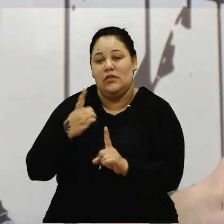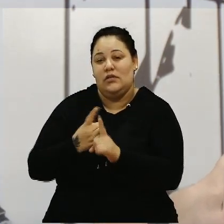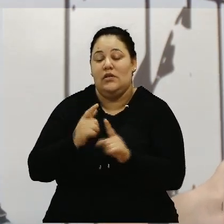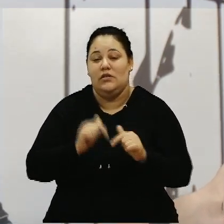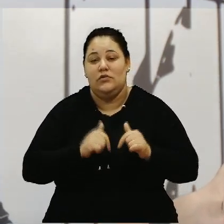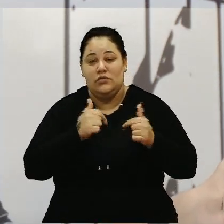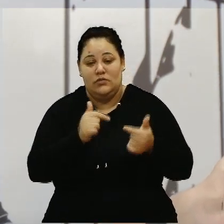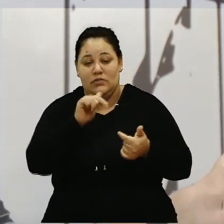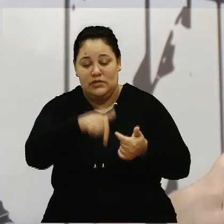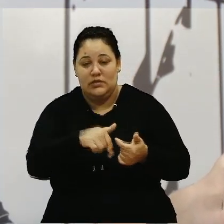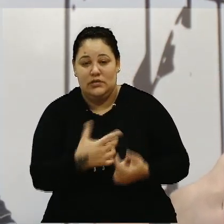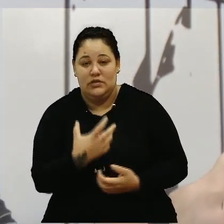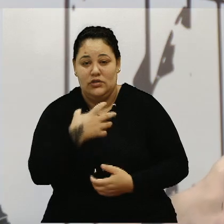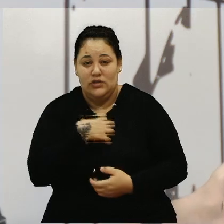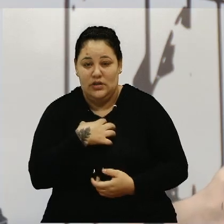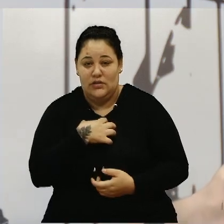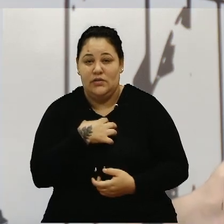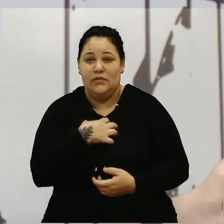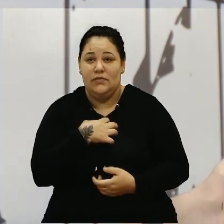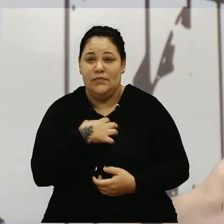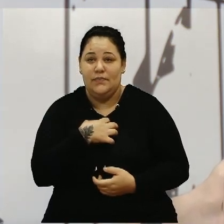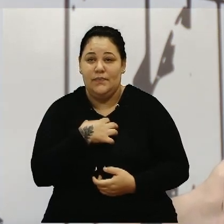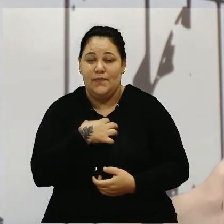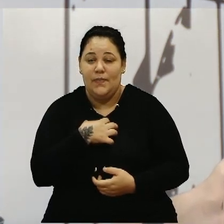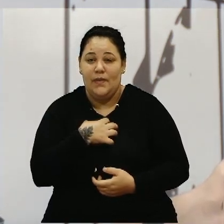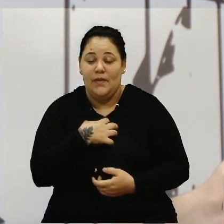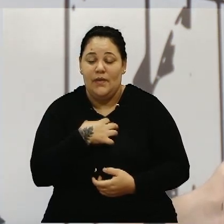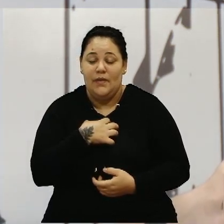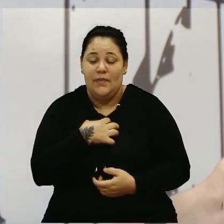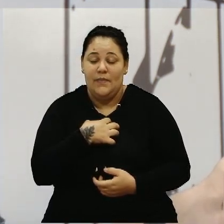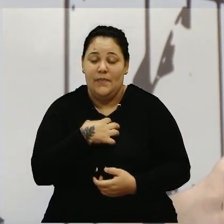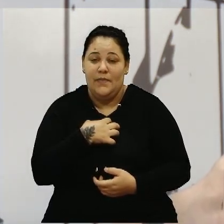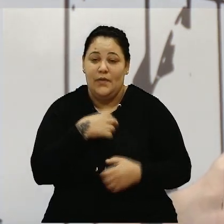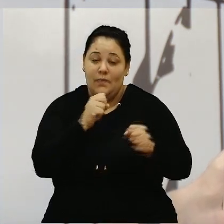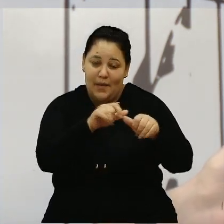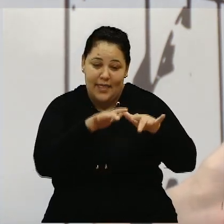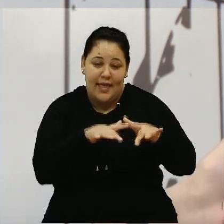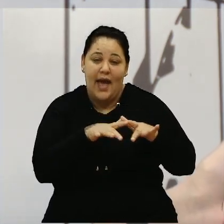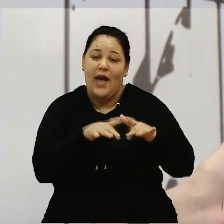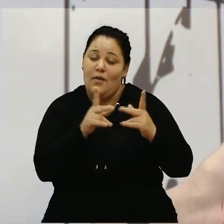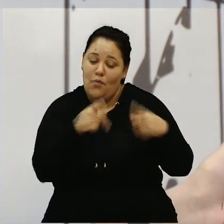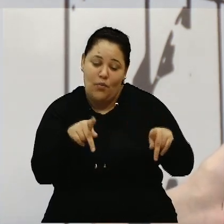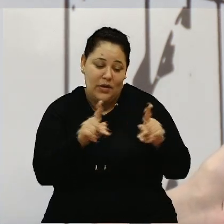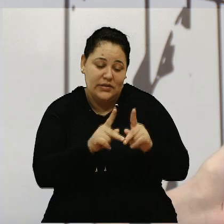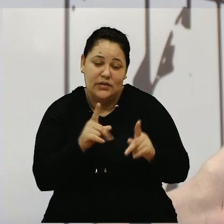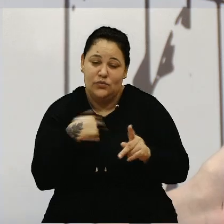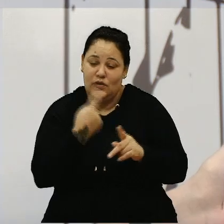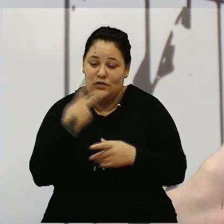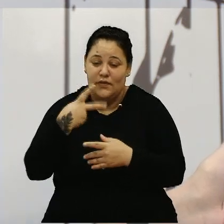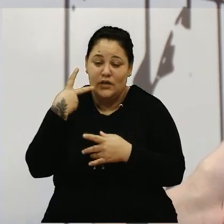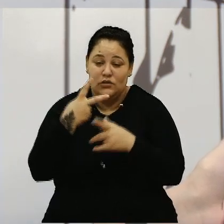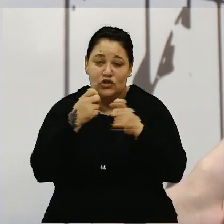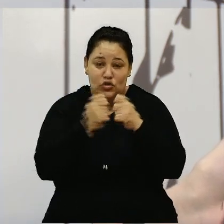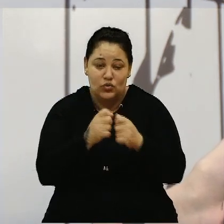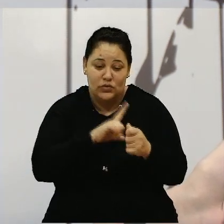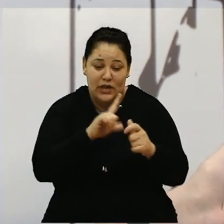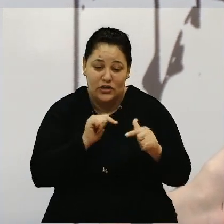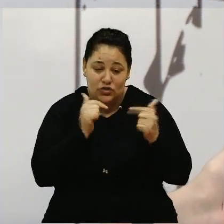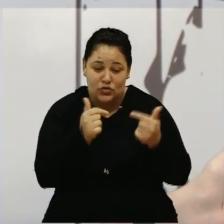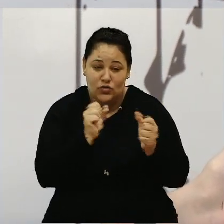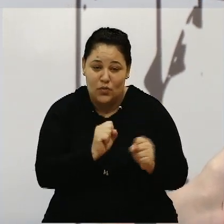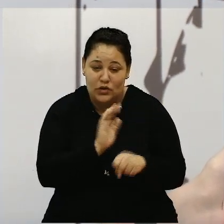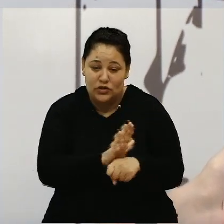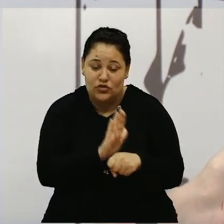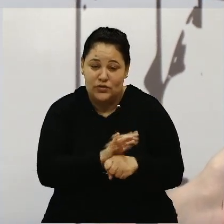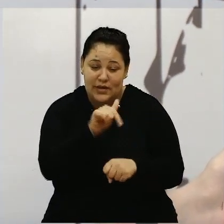assim, exemplos assim, para trazer para o plenário, para despertar em nós, vereadores, daqui a pouco buscar juntos ações que possam ajudar esse tipo de empresa,